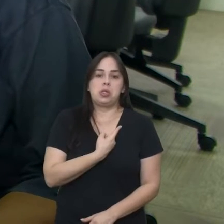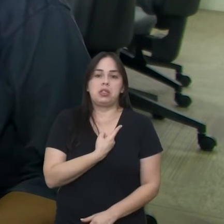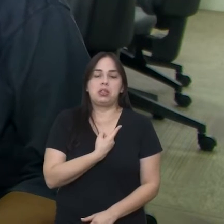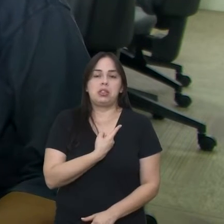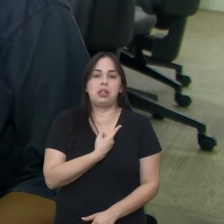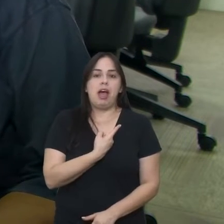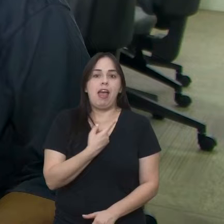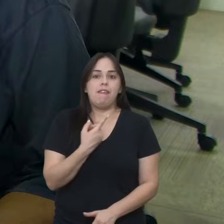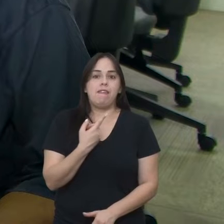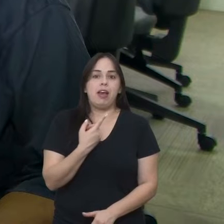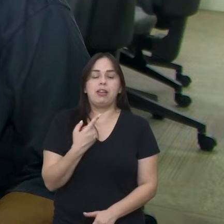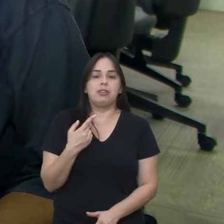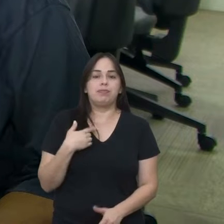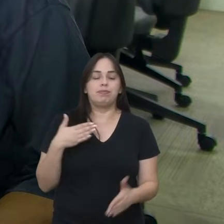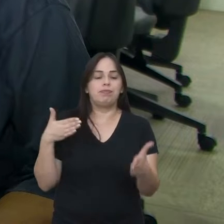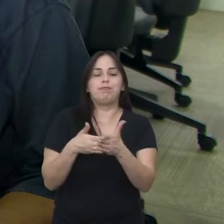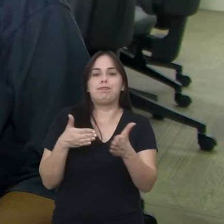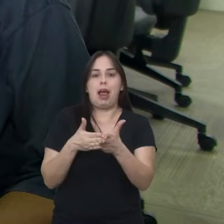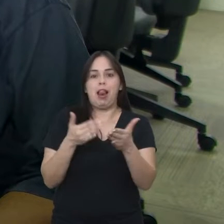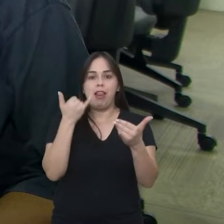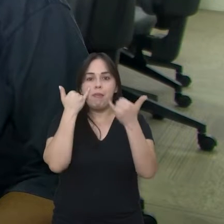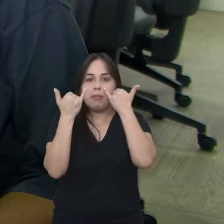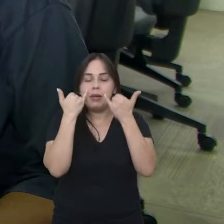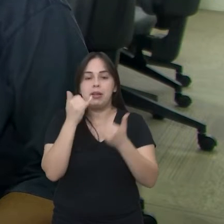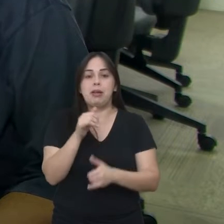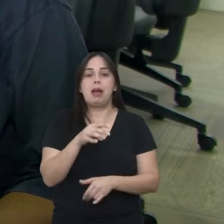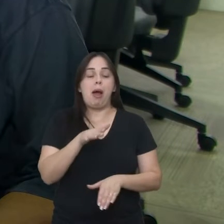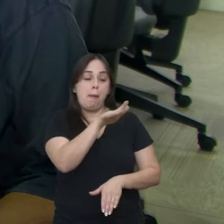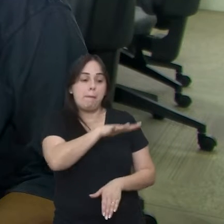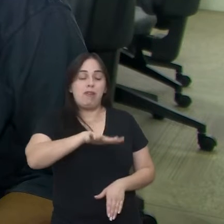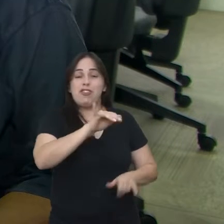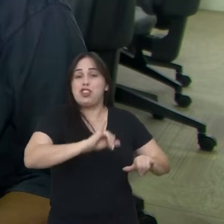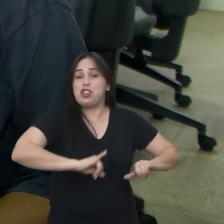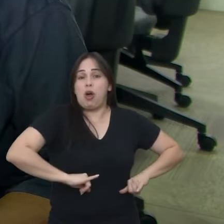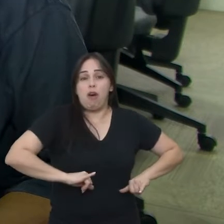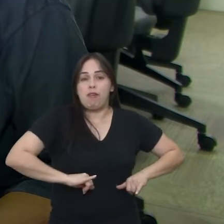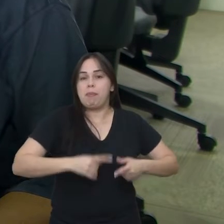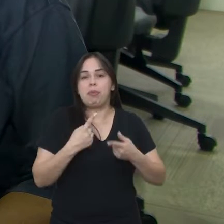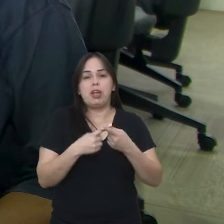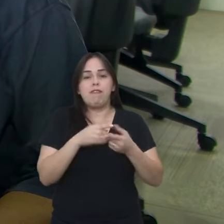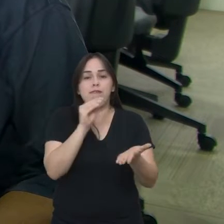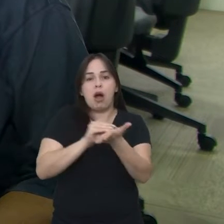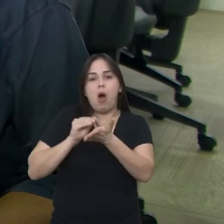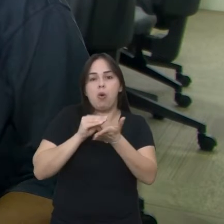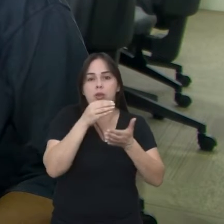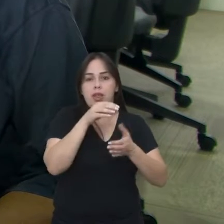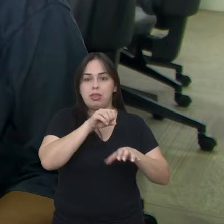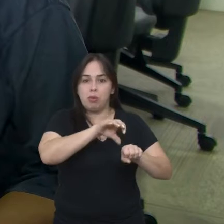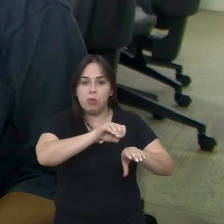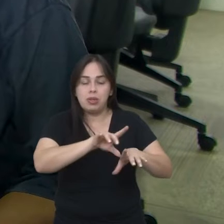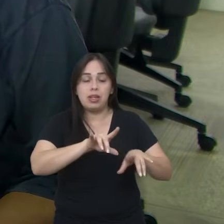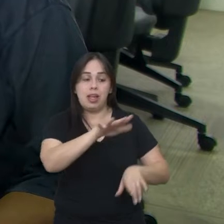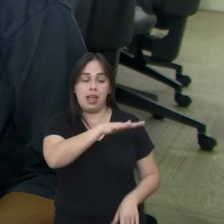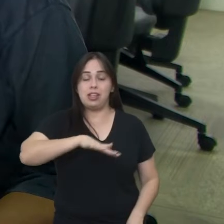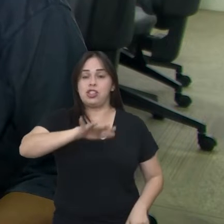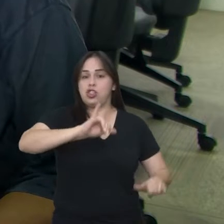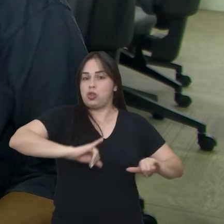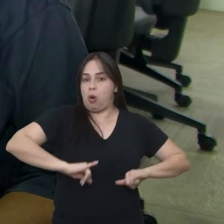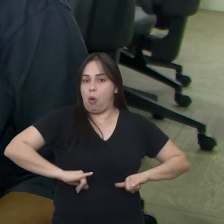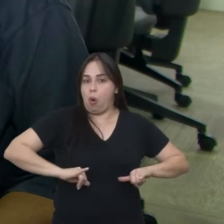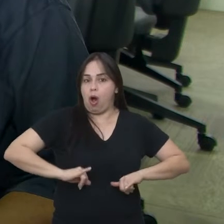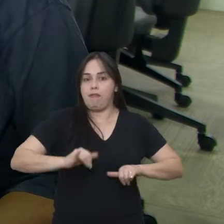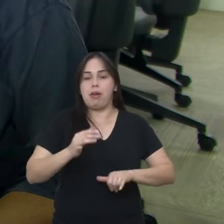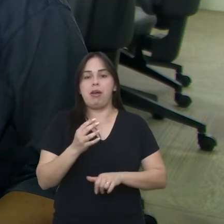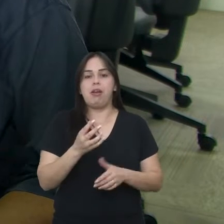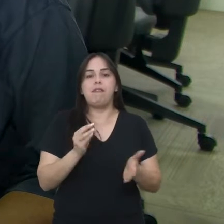Nós não temos acesso às informações. A população negra sofre porque não tem acesso à educação, A população negra